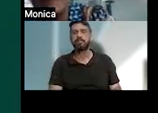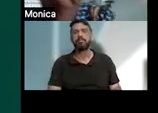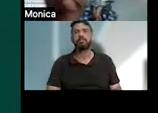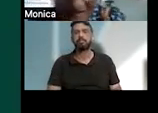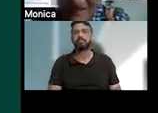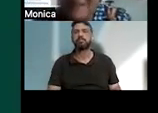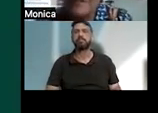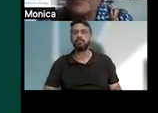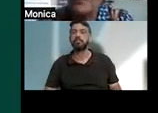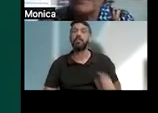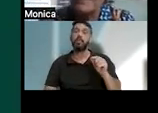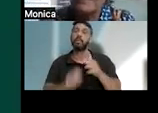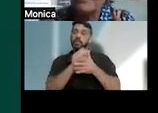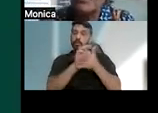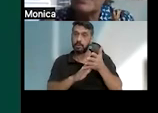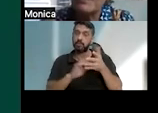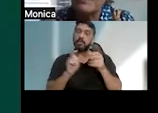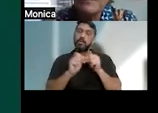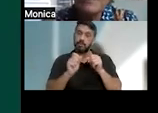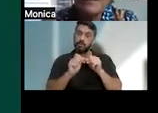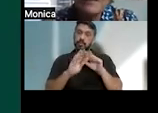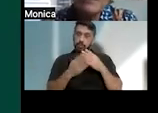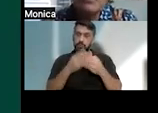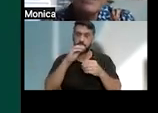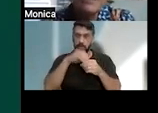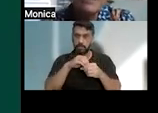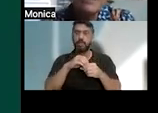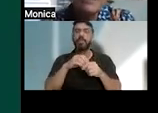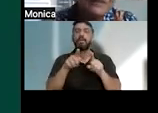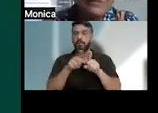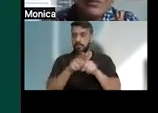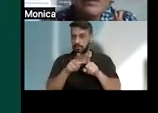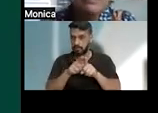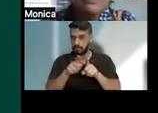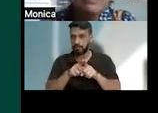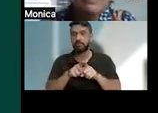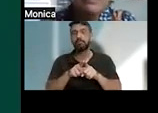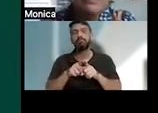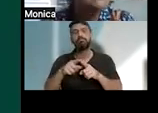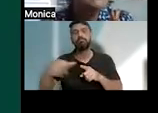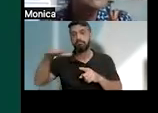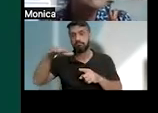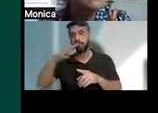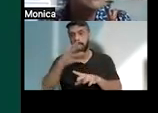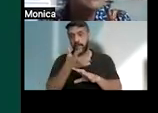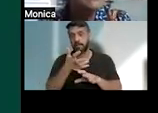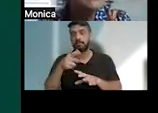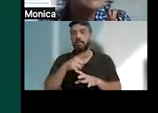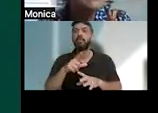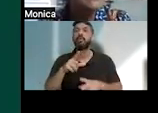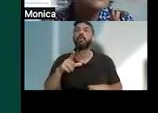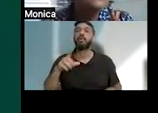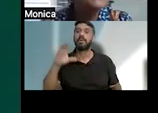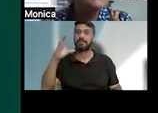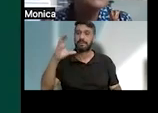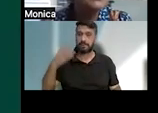de atividades que a gente pode fazer nas escolas e também nas praças. Então, por exemplo, a gente agora no Ciência Viva